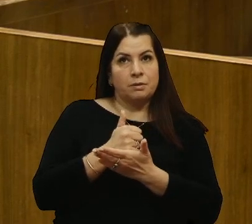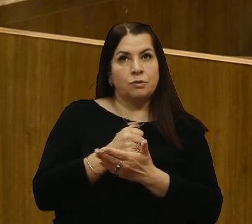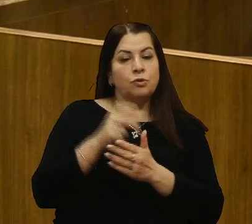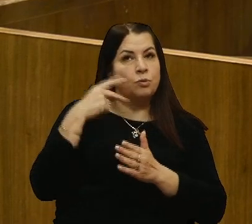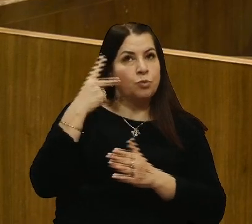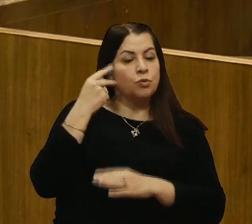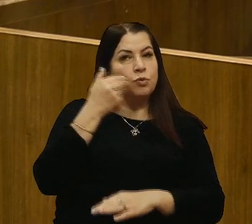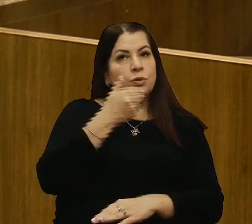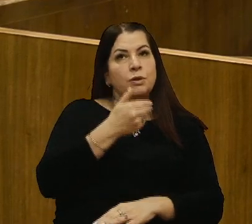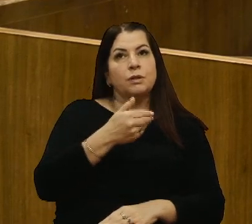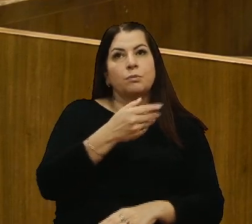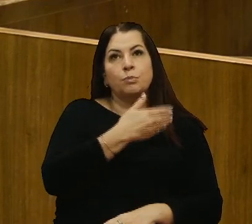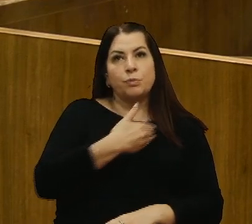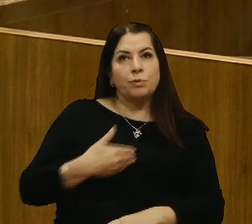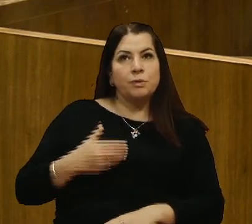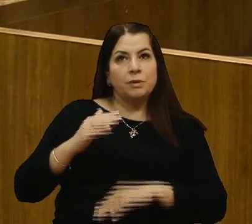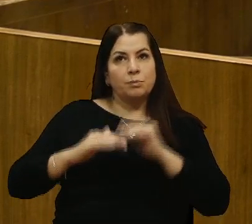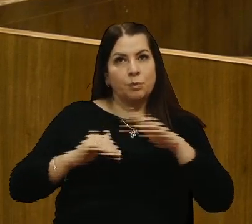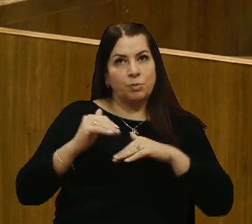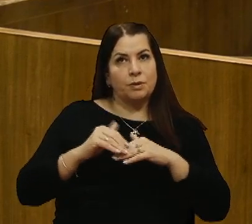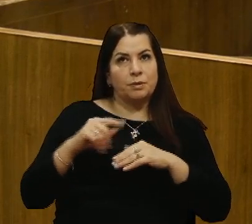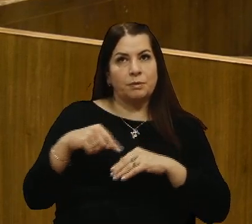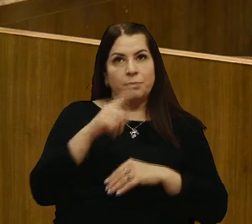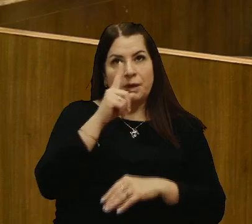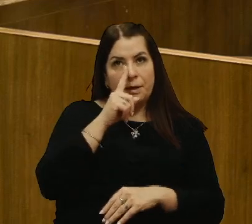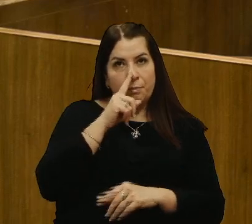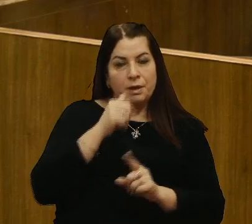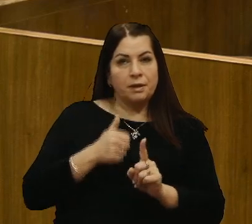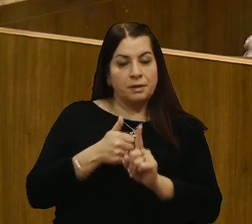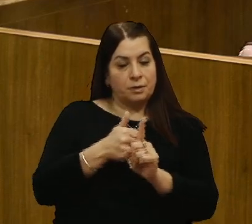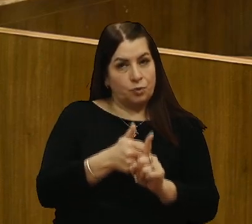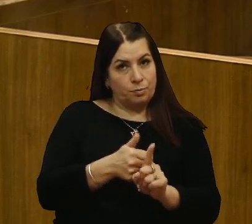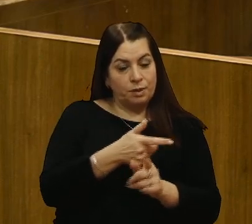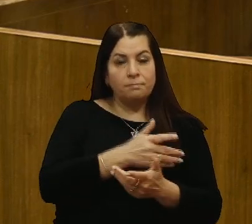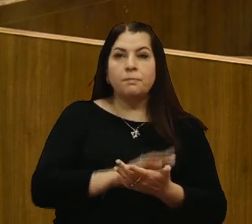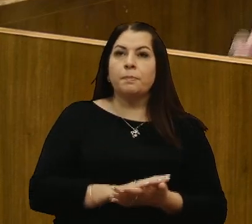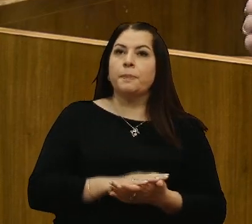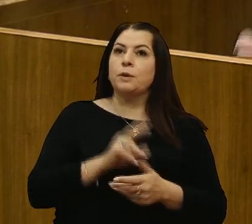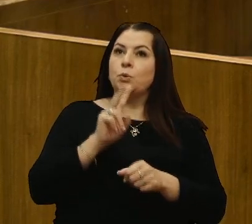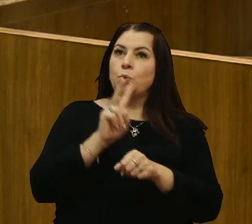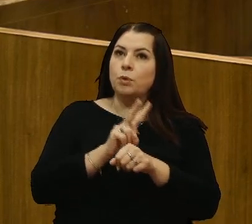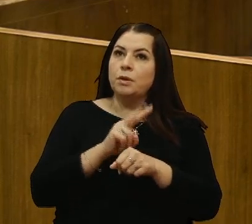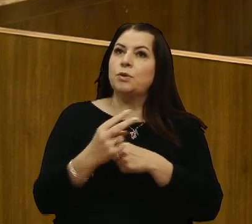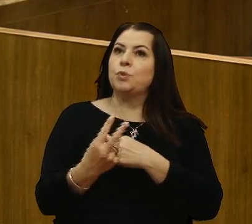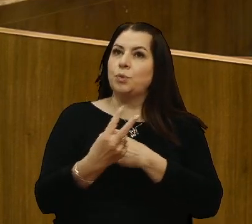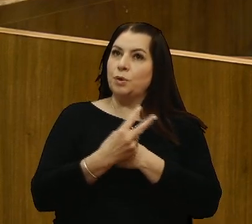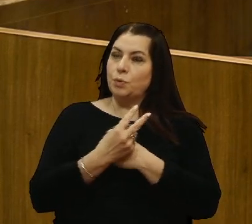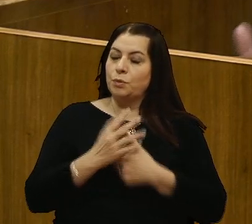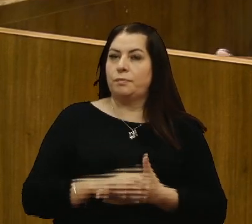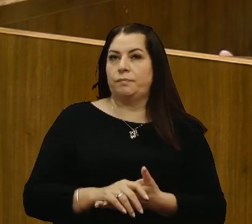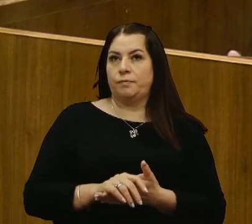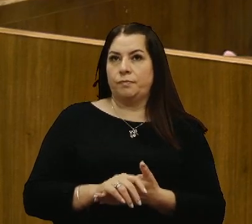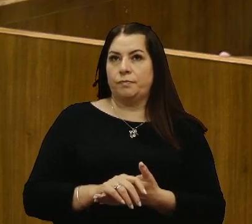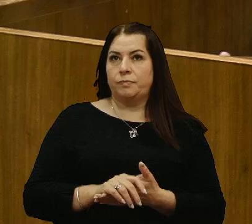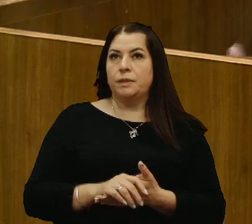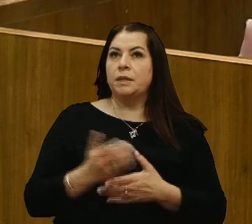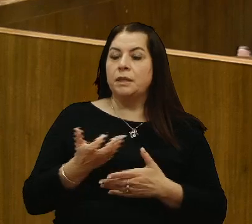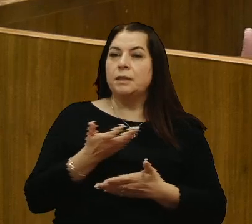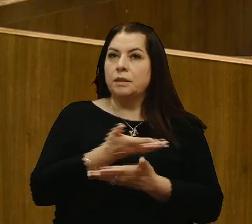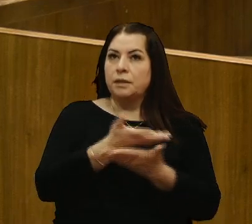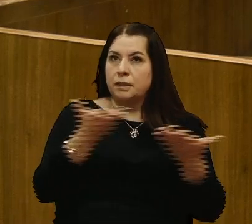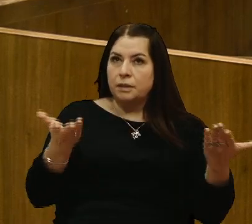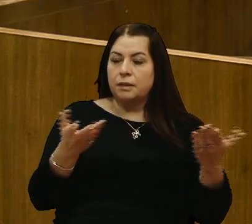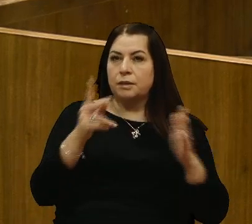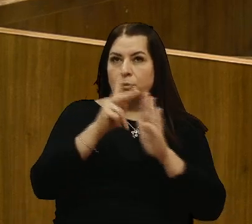políticas públicas a serem implantadas para as mães atípicas. Cuidar de quem cuida. E queria dedicar